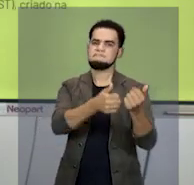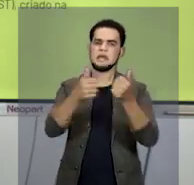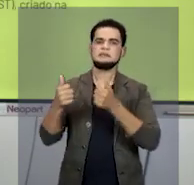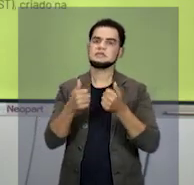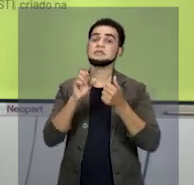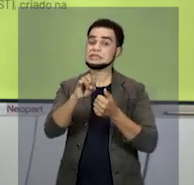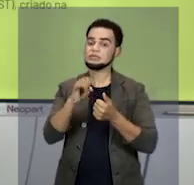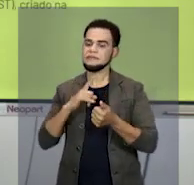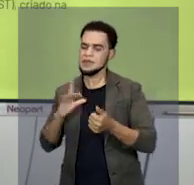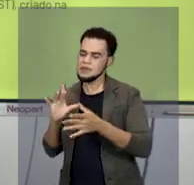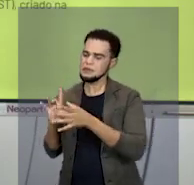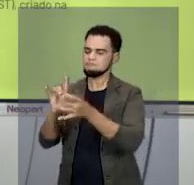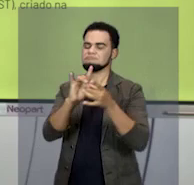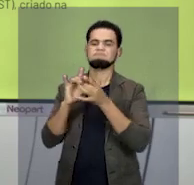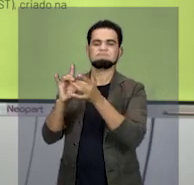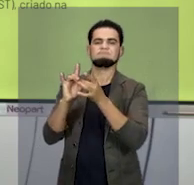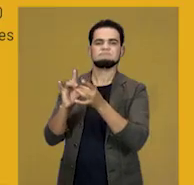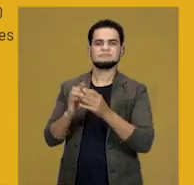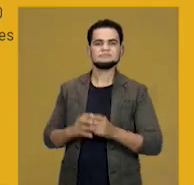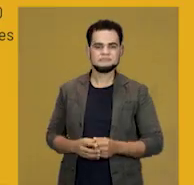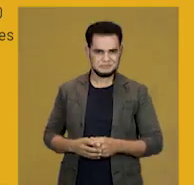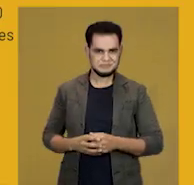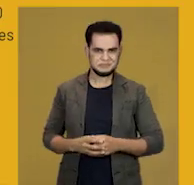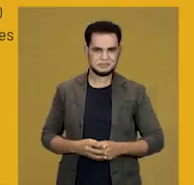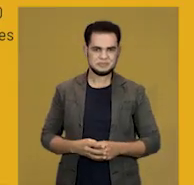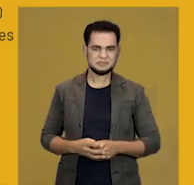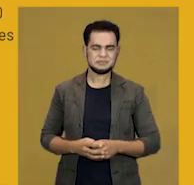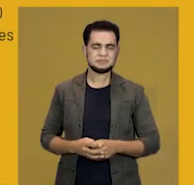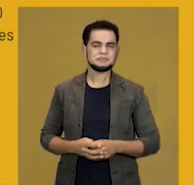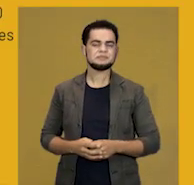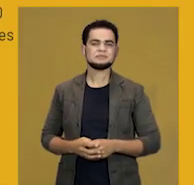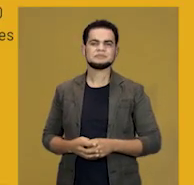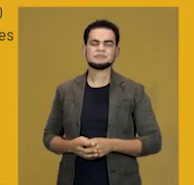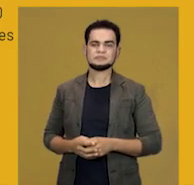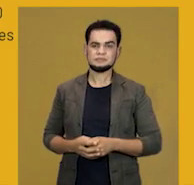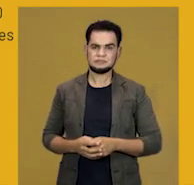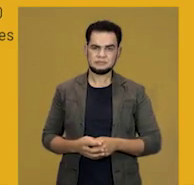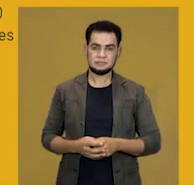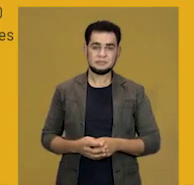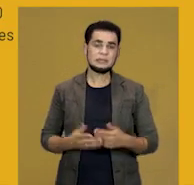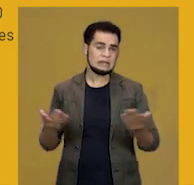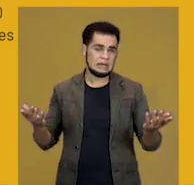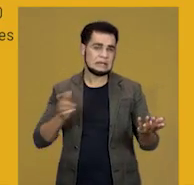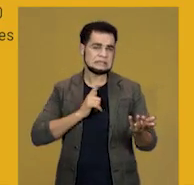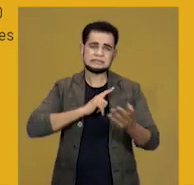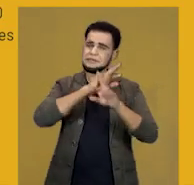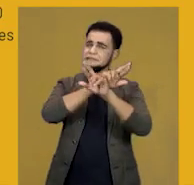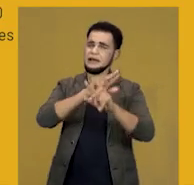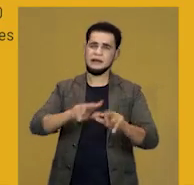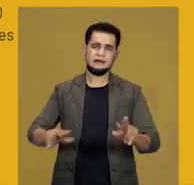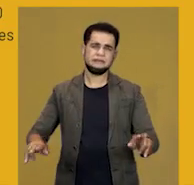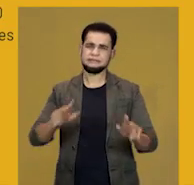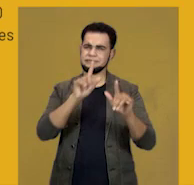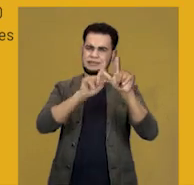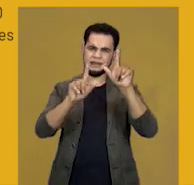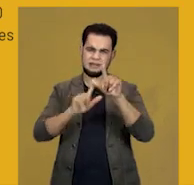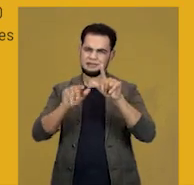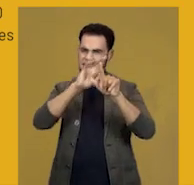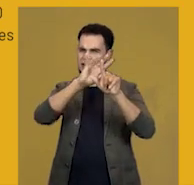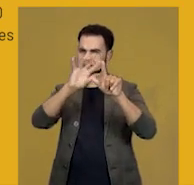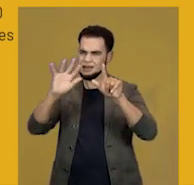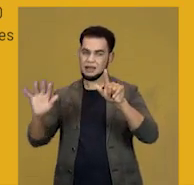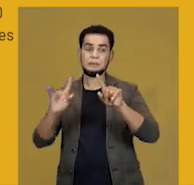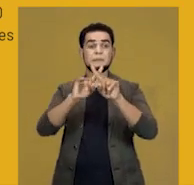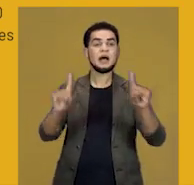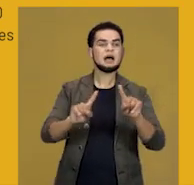aí, ok? E apesar de haver as mais variadas siglas, né, os movimentos sociais do campo